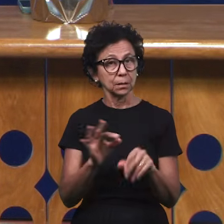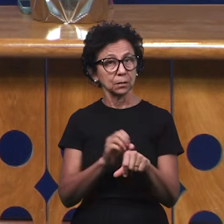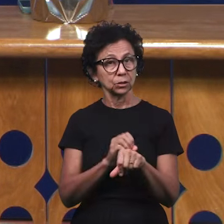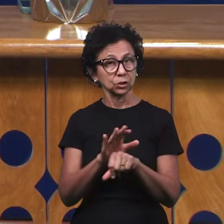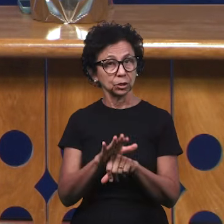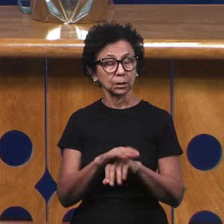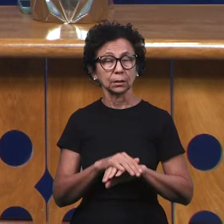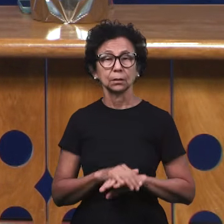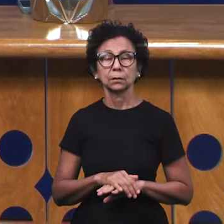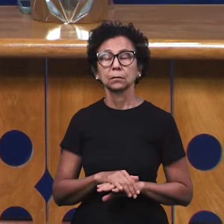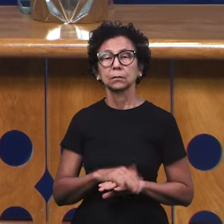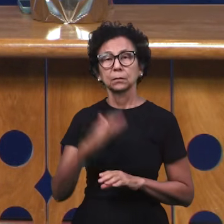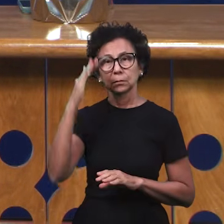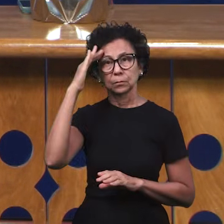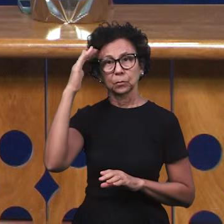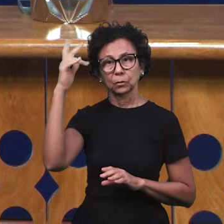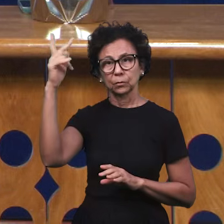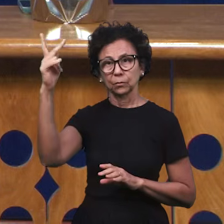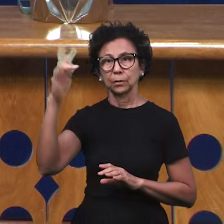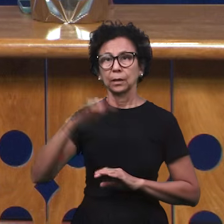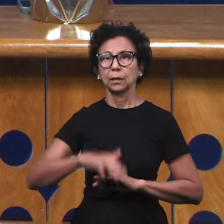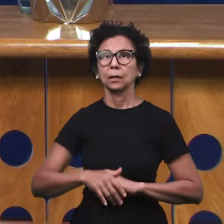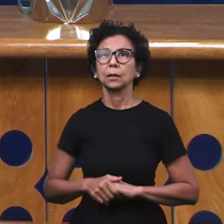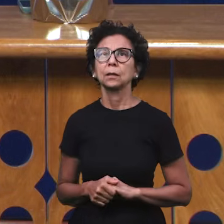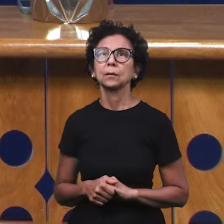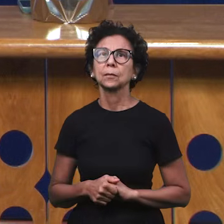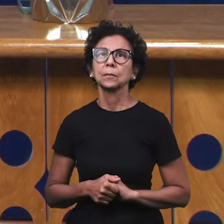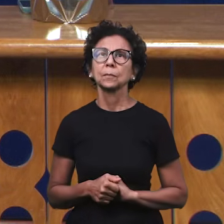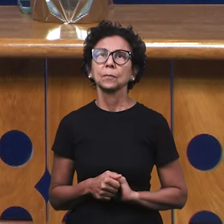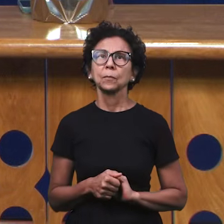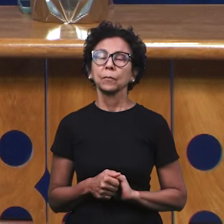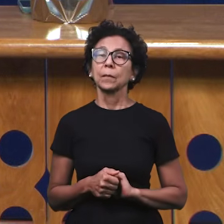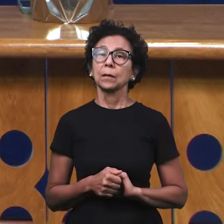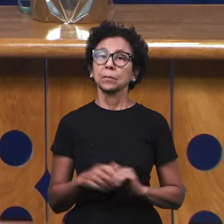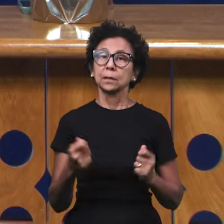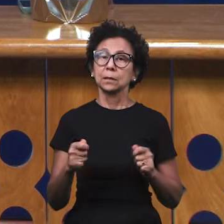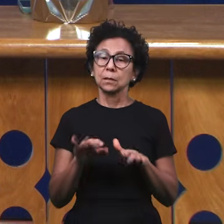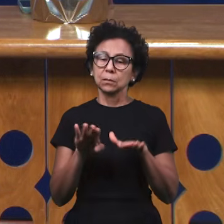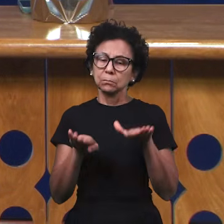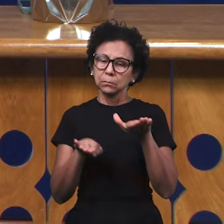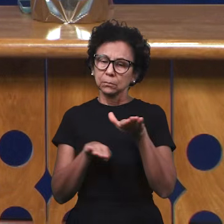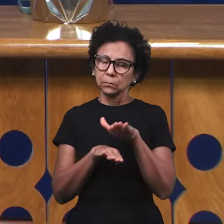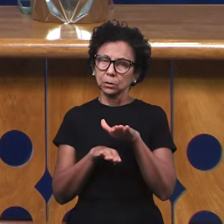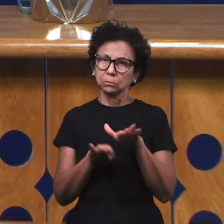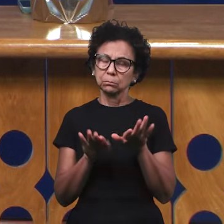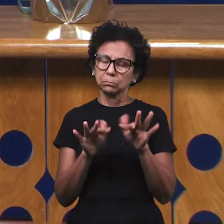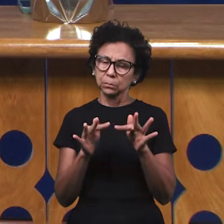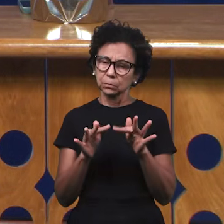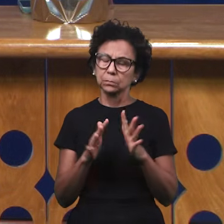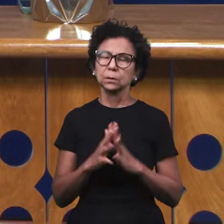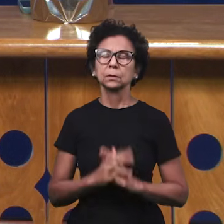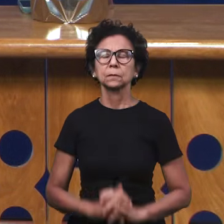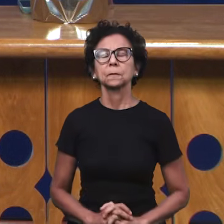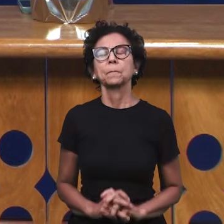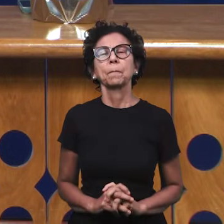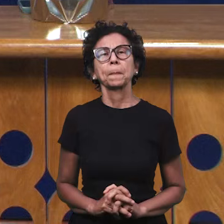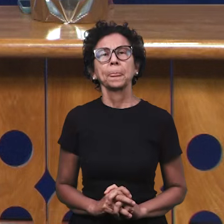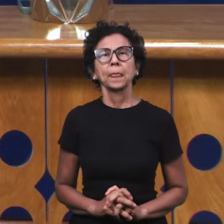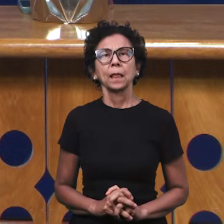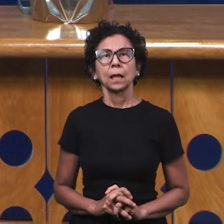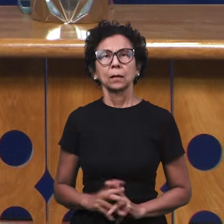que lá em Provérbios a palavra diz assim, olha, diante da honra vai a humildade. E a palavra diz assim ainda, aquele que se